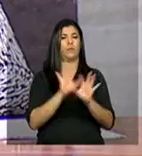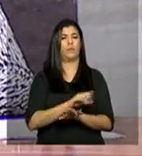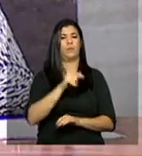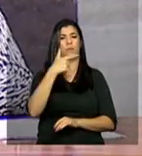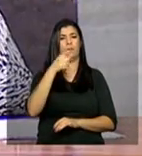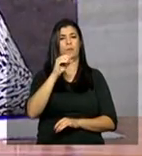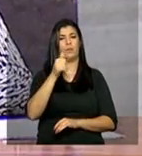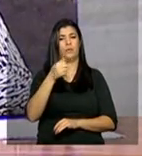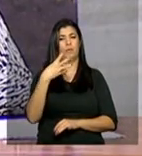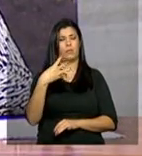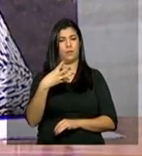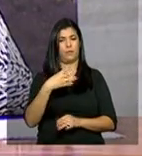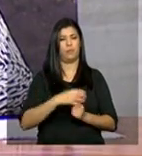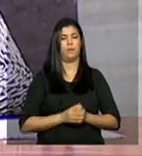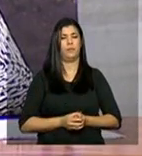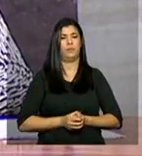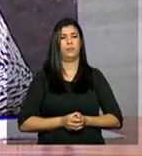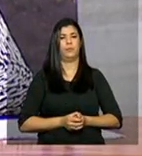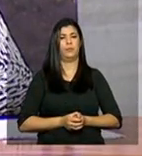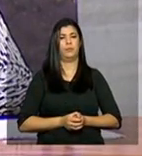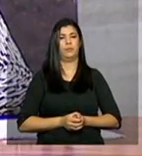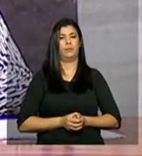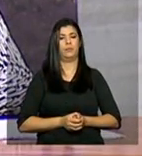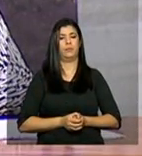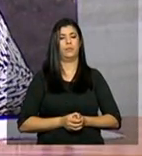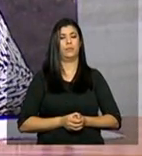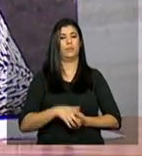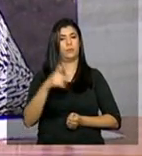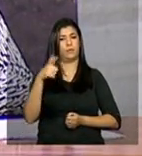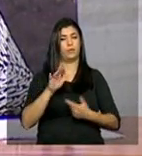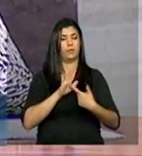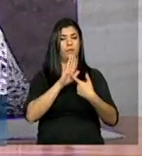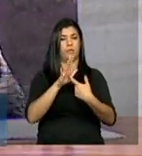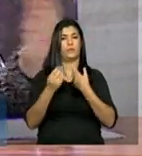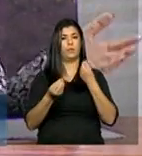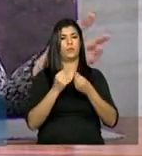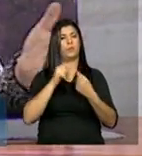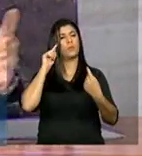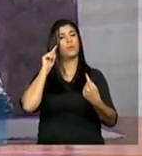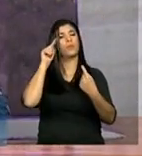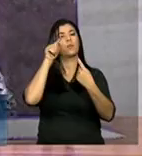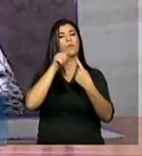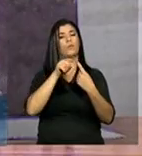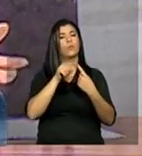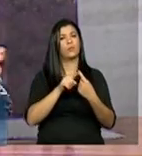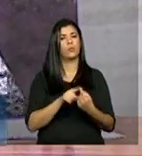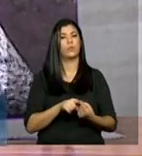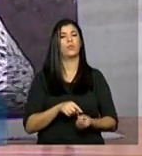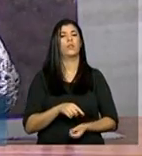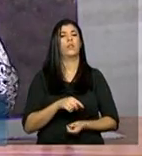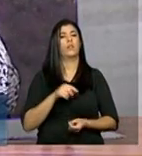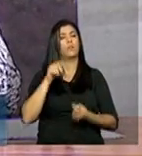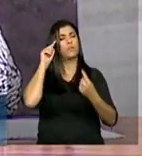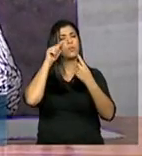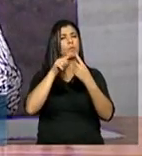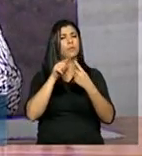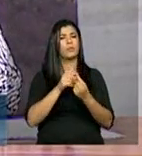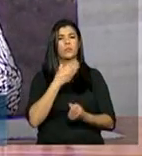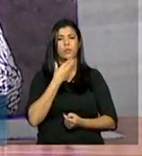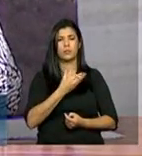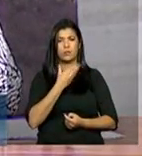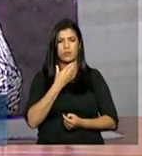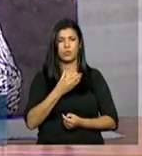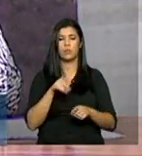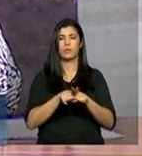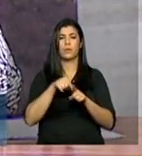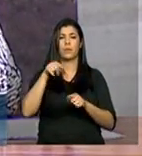próximo slide isso. Fazendo já a previsão para dezembro, novembro, que já ocorreu até agora, e mais